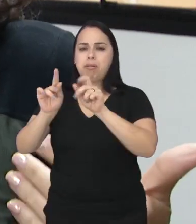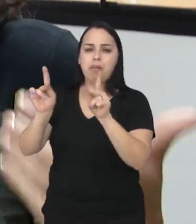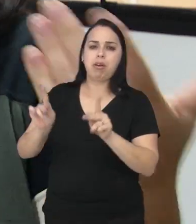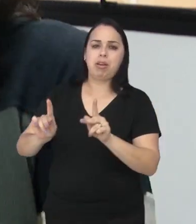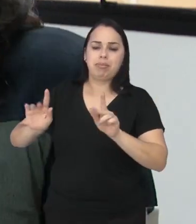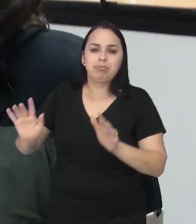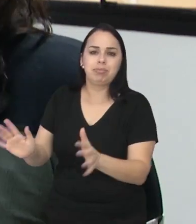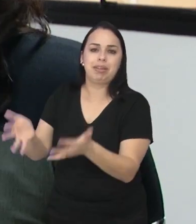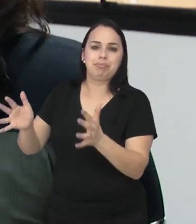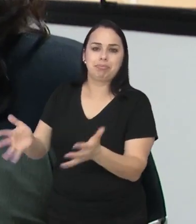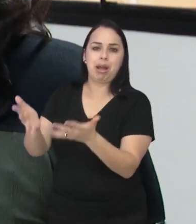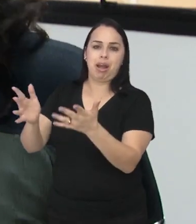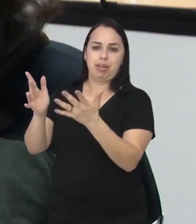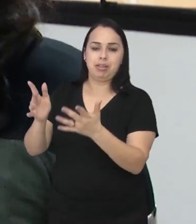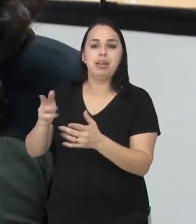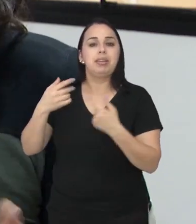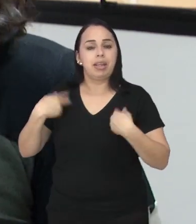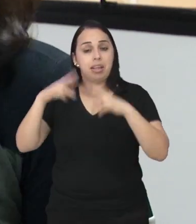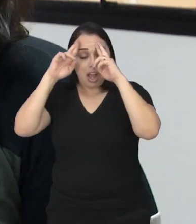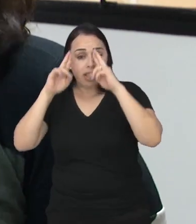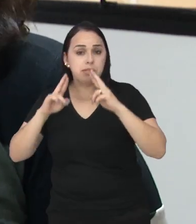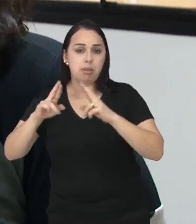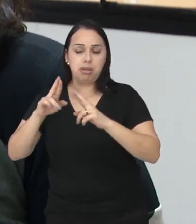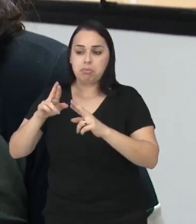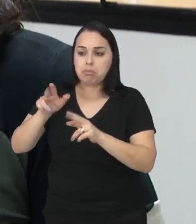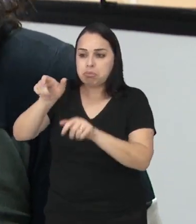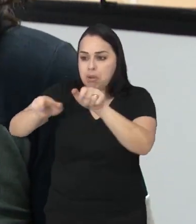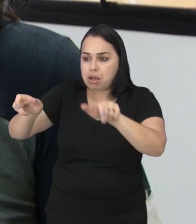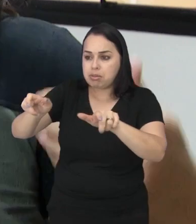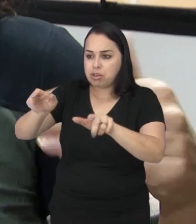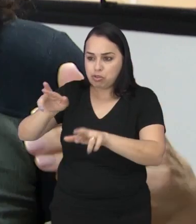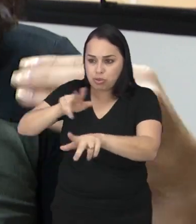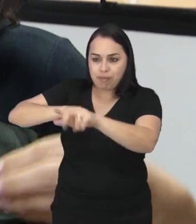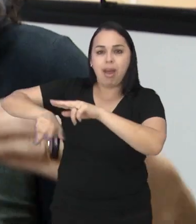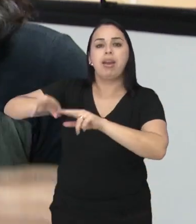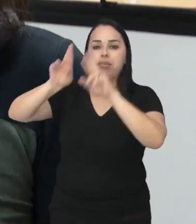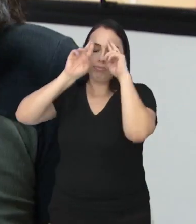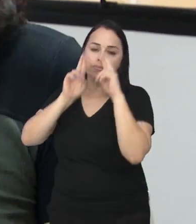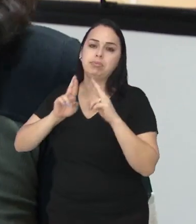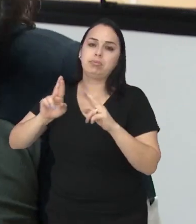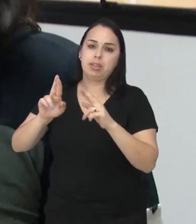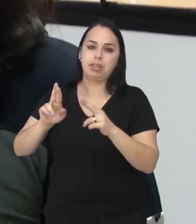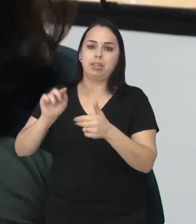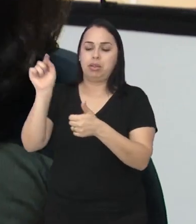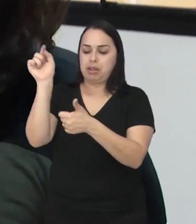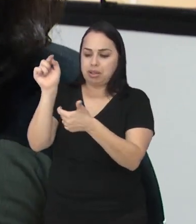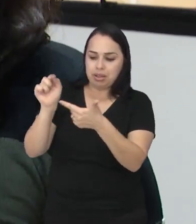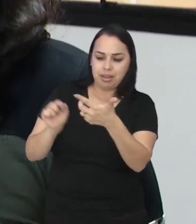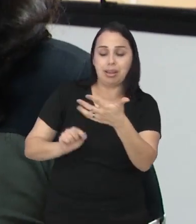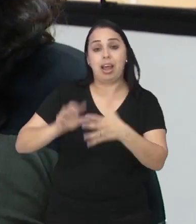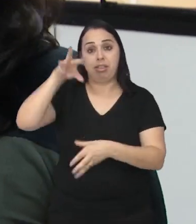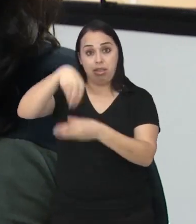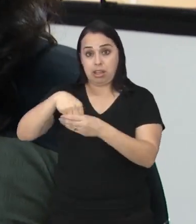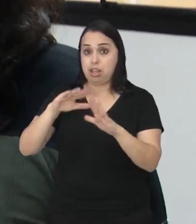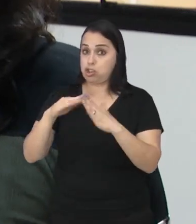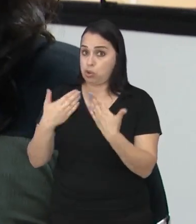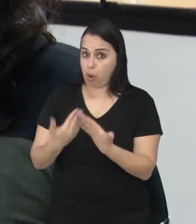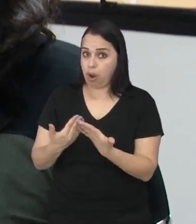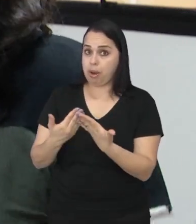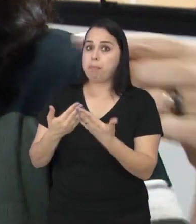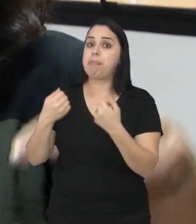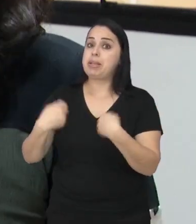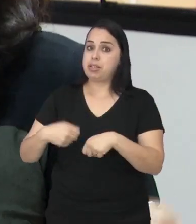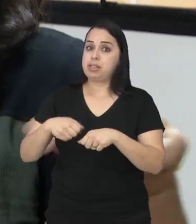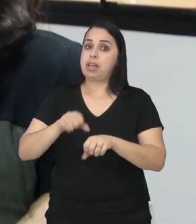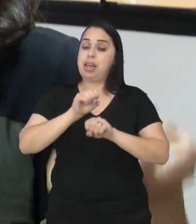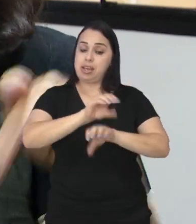de visão que não respeita o outro porque ele é diferente. Então, em conjunto a todas as ações nas escolas,